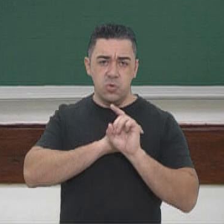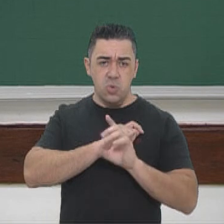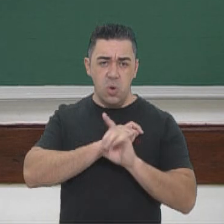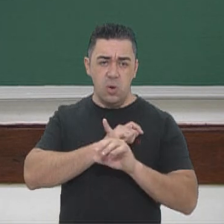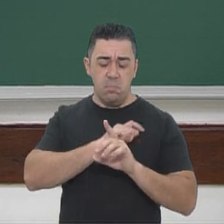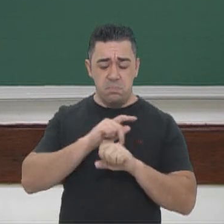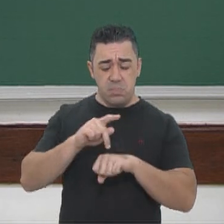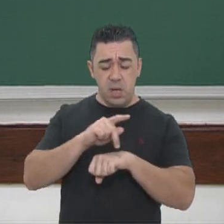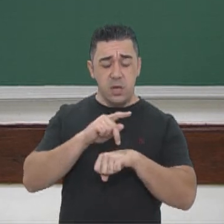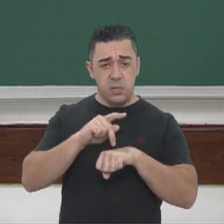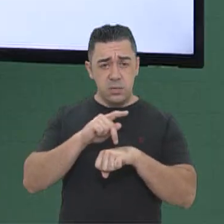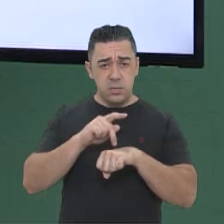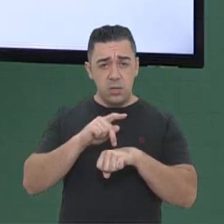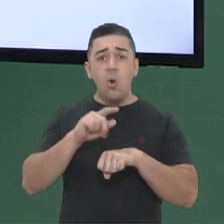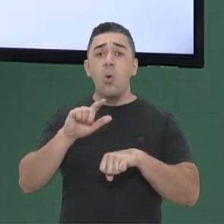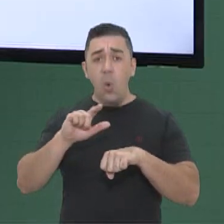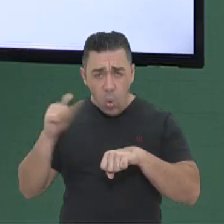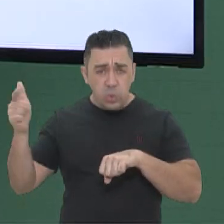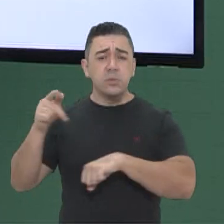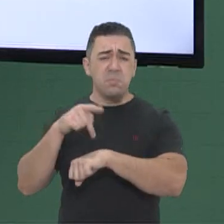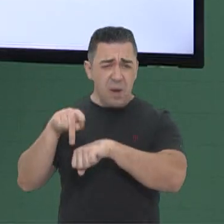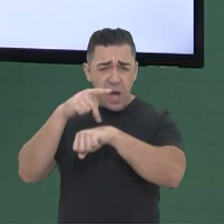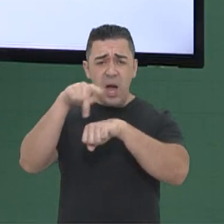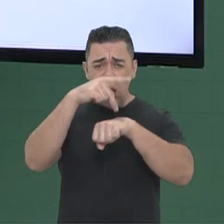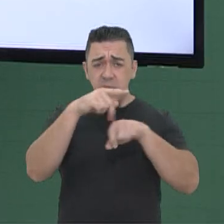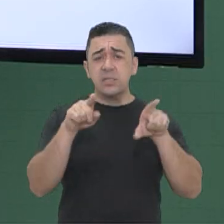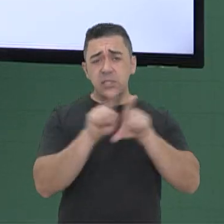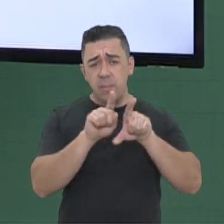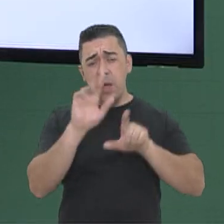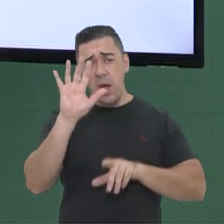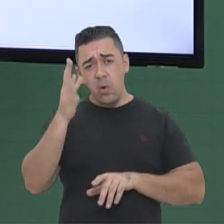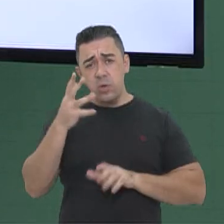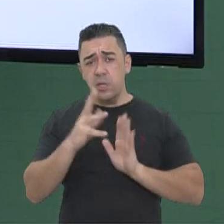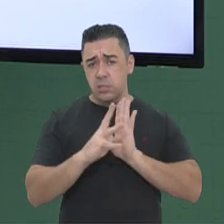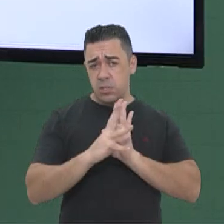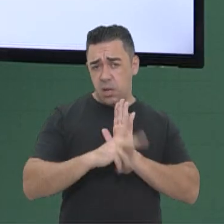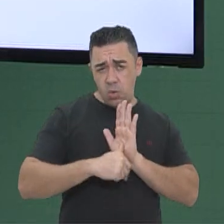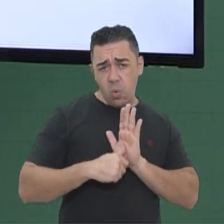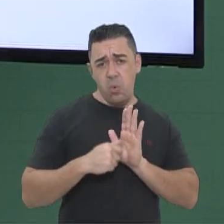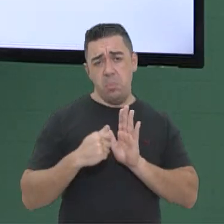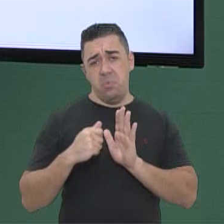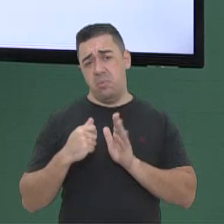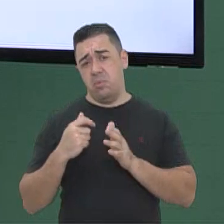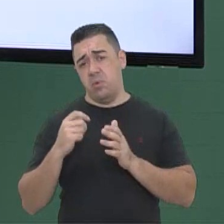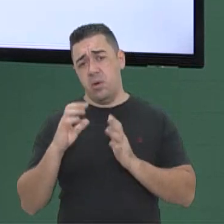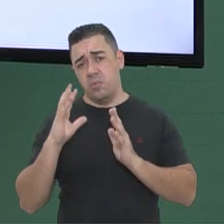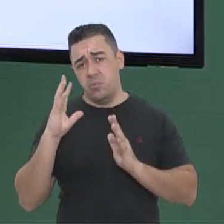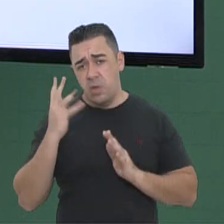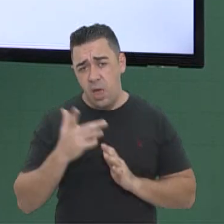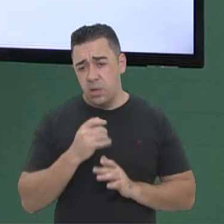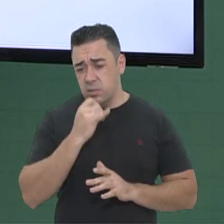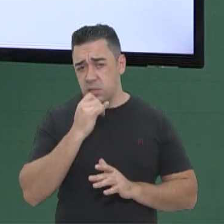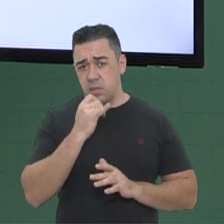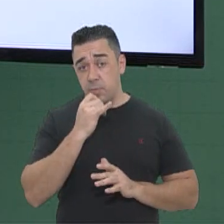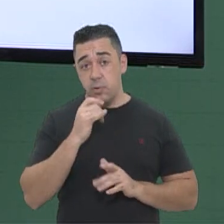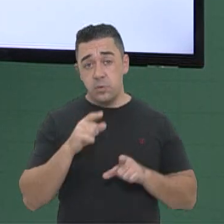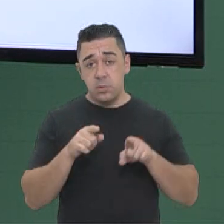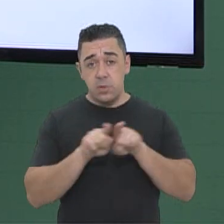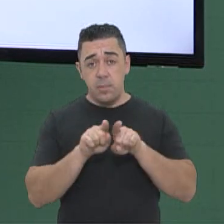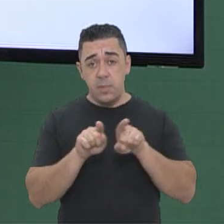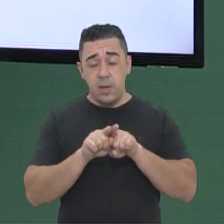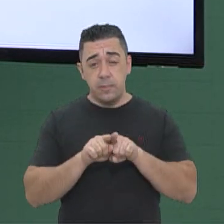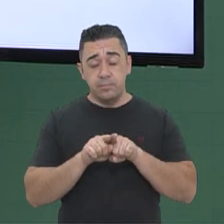outras nações também ocorrerão delitos, ocorrem delitos de uma certa